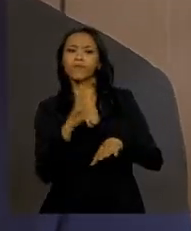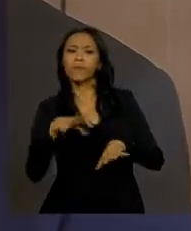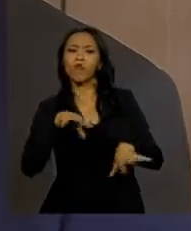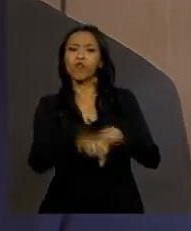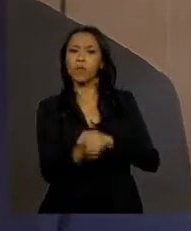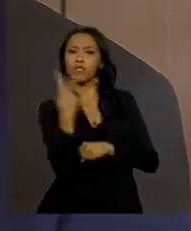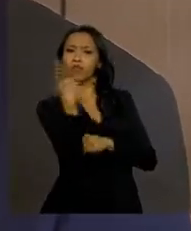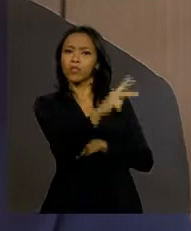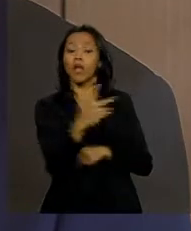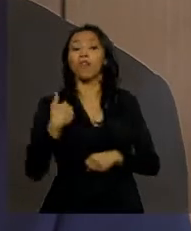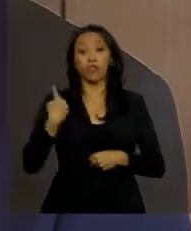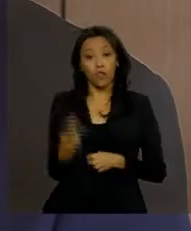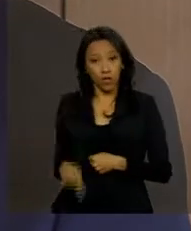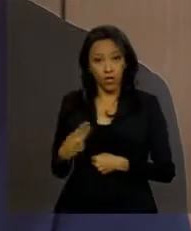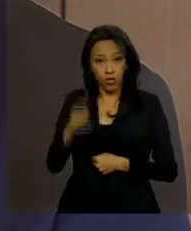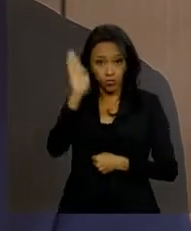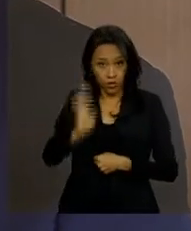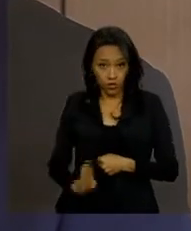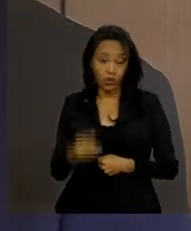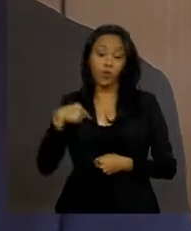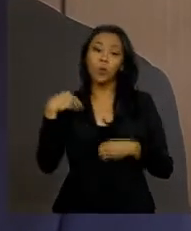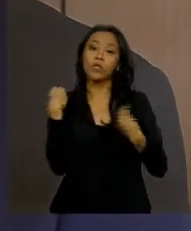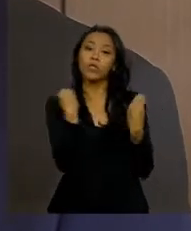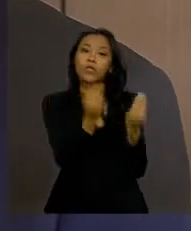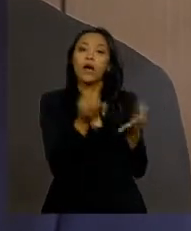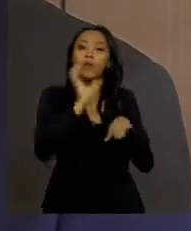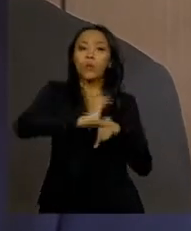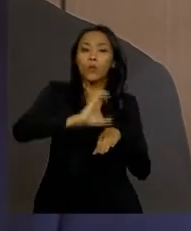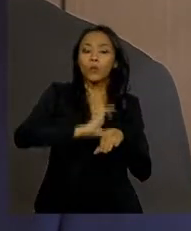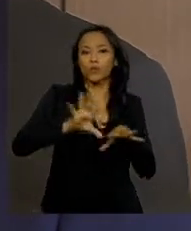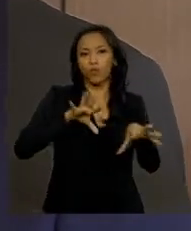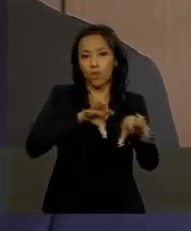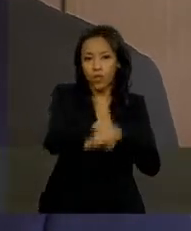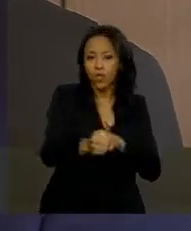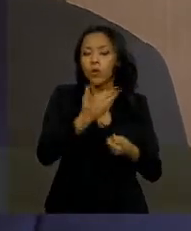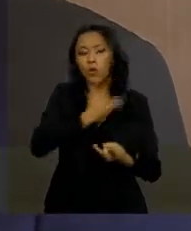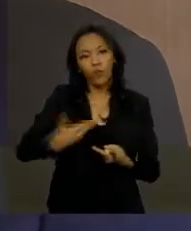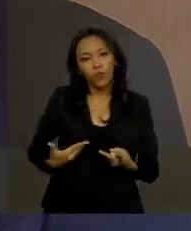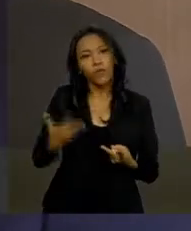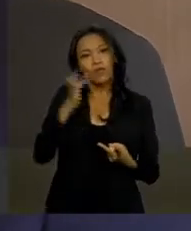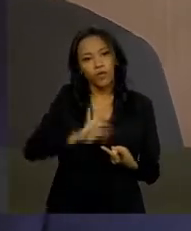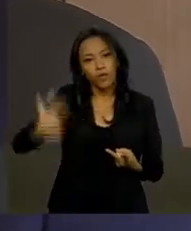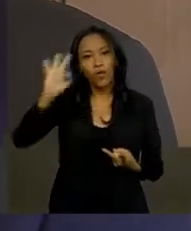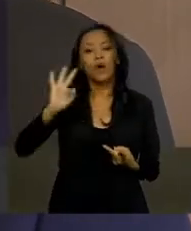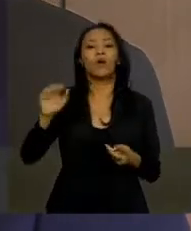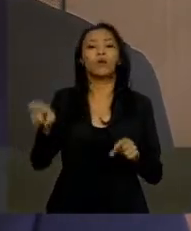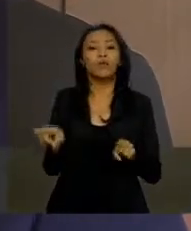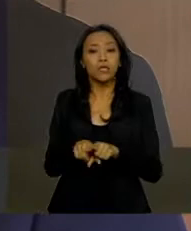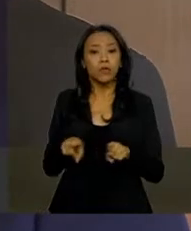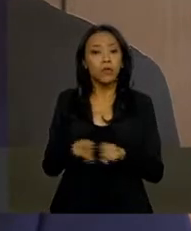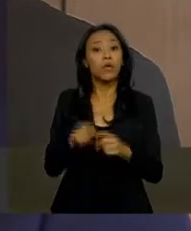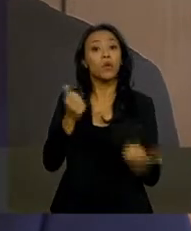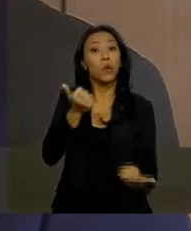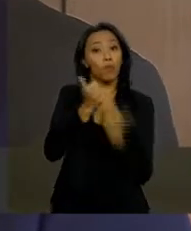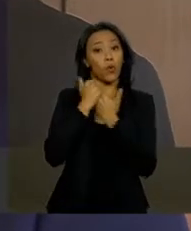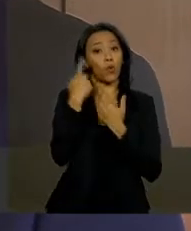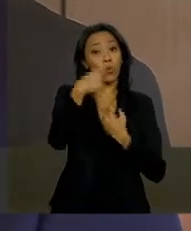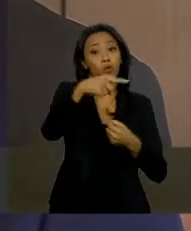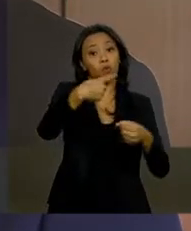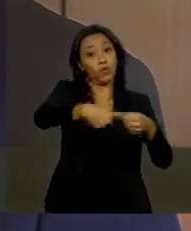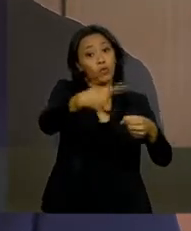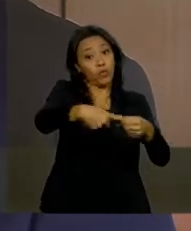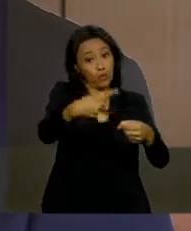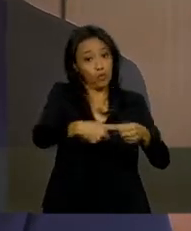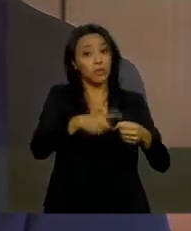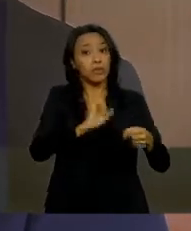nós vamos curso de formação específica no conjuntamente o governo federal com a autoridade municipal que é muito importante